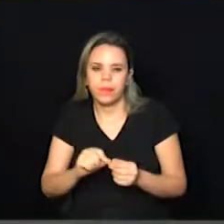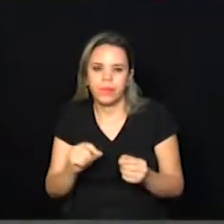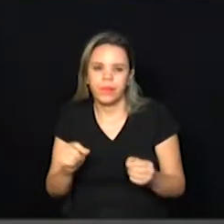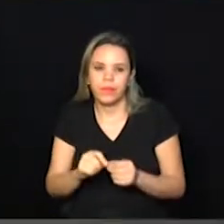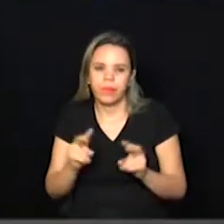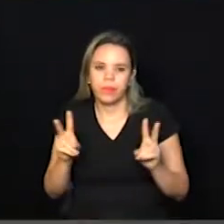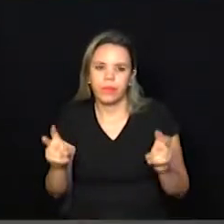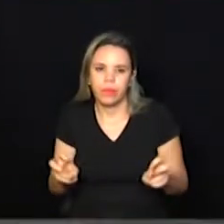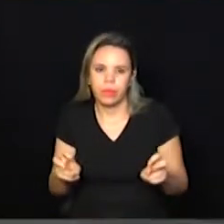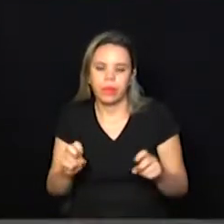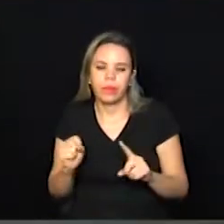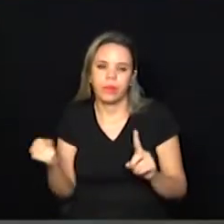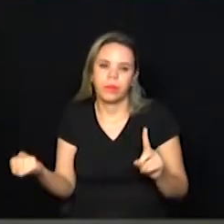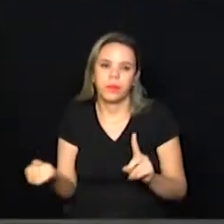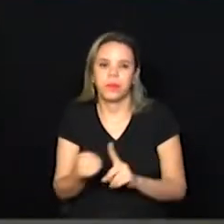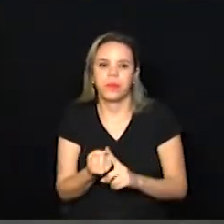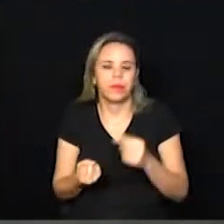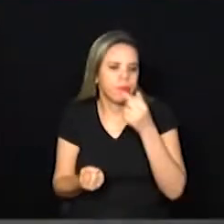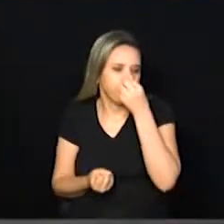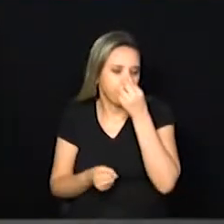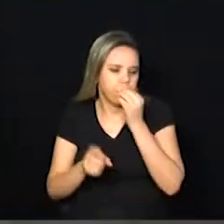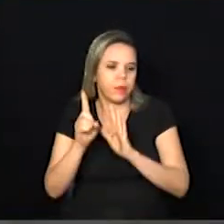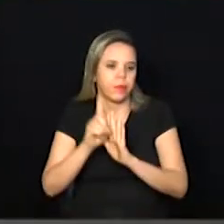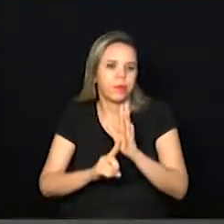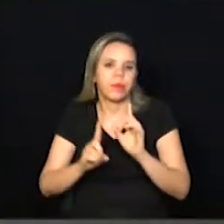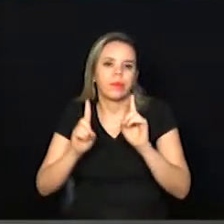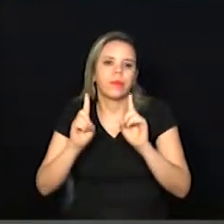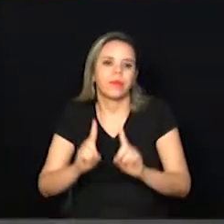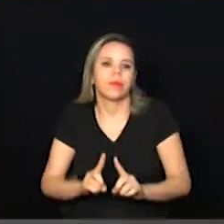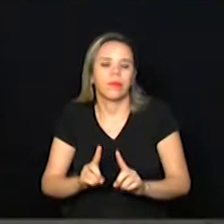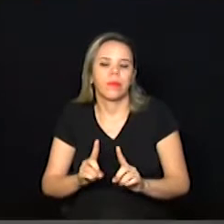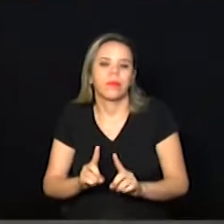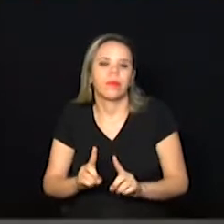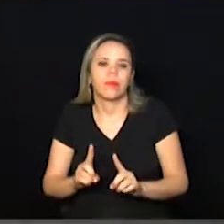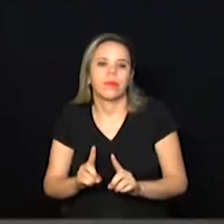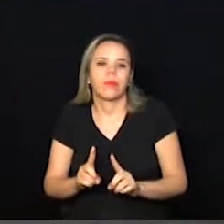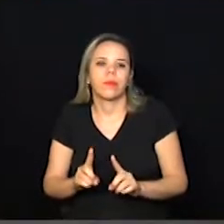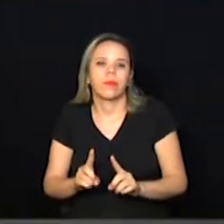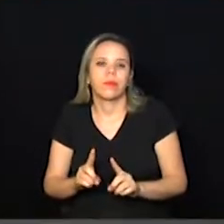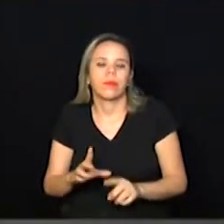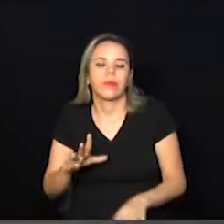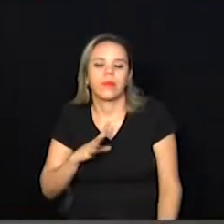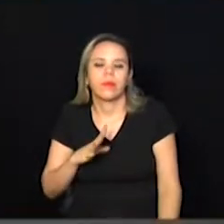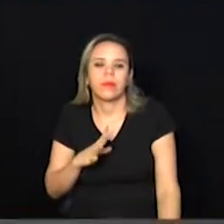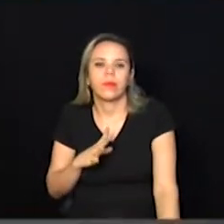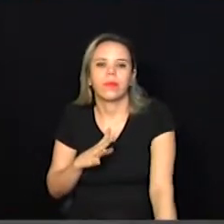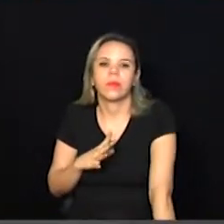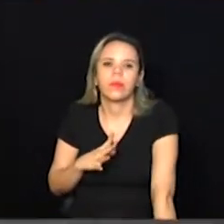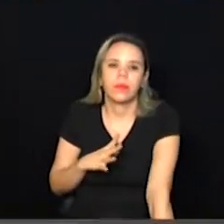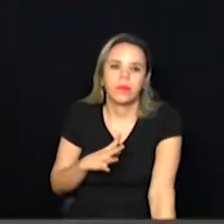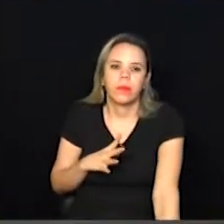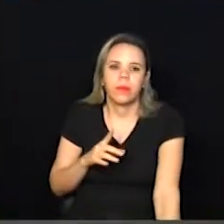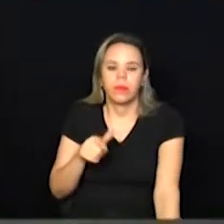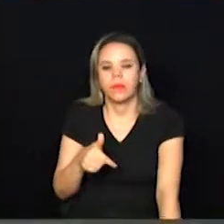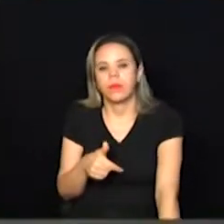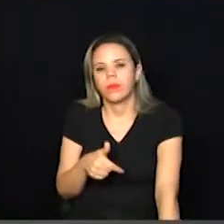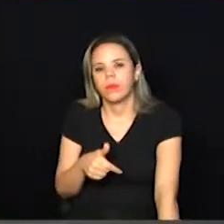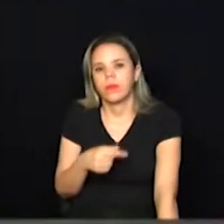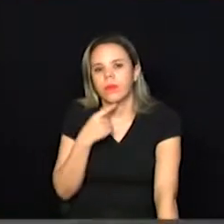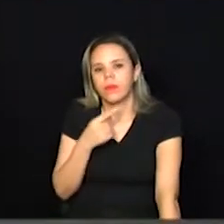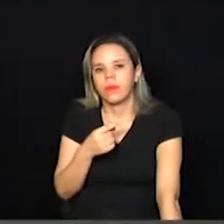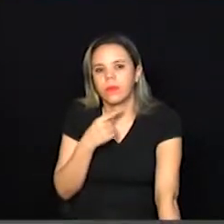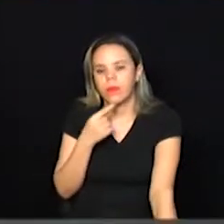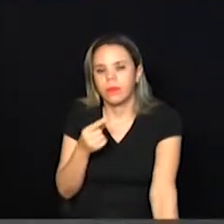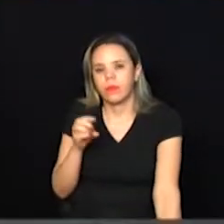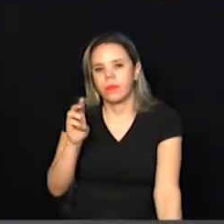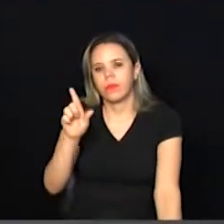questão da assistência social, direitos humanos, pessoa com deficiência na cidade. Aí, depois, vem o